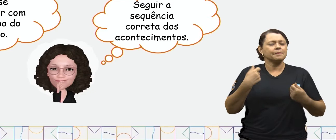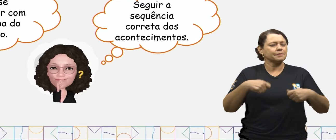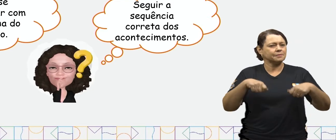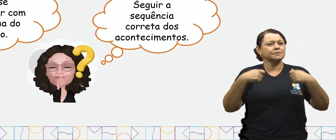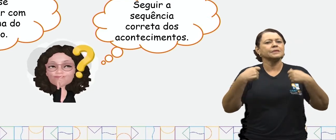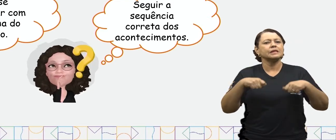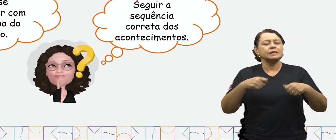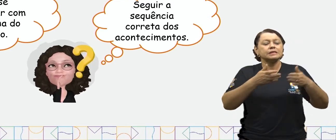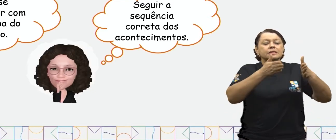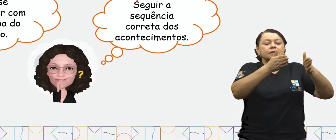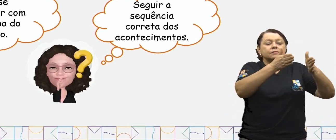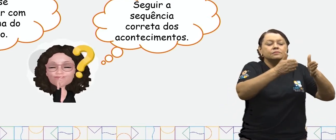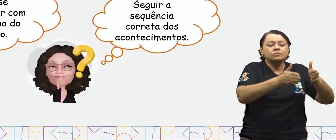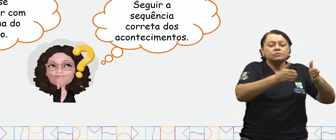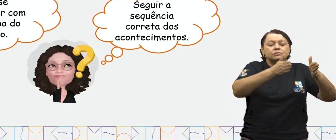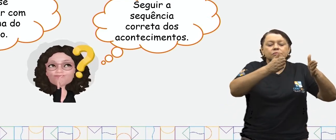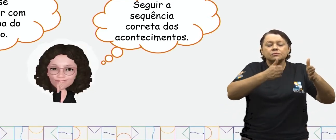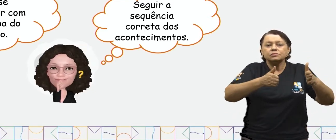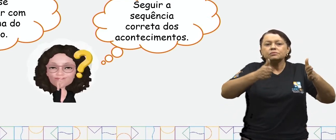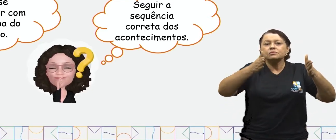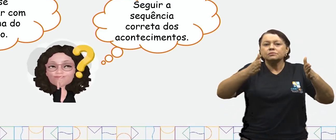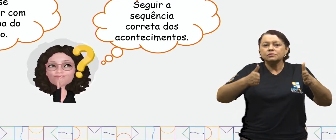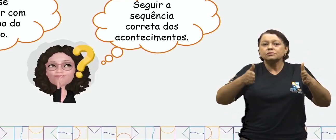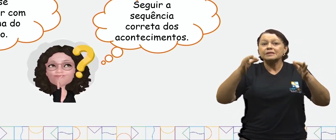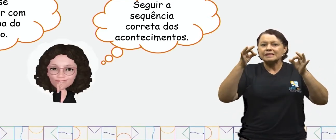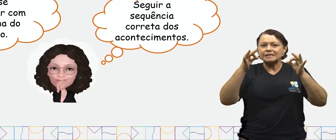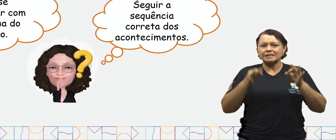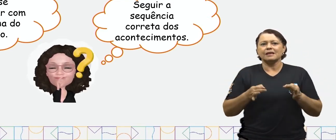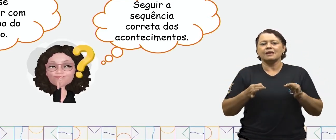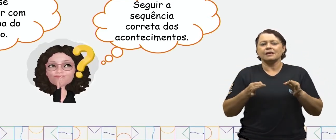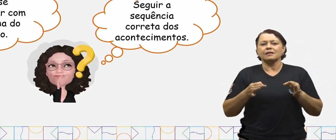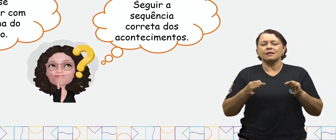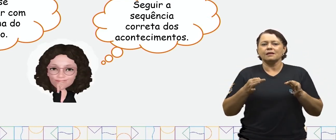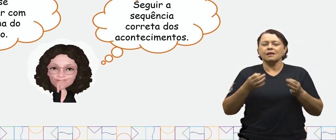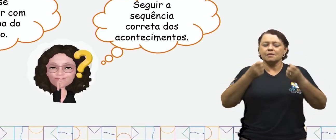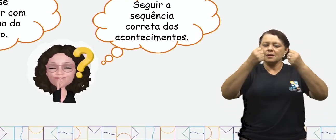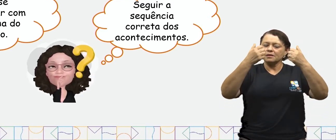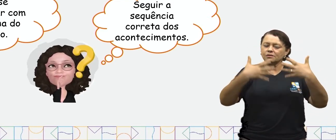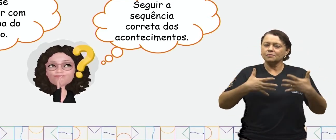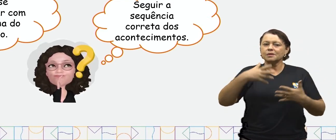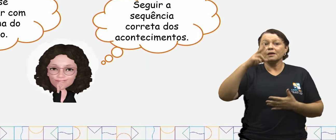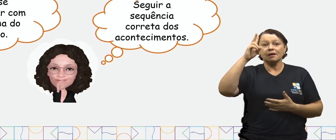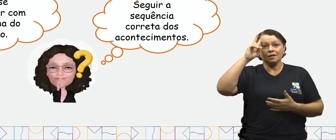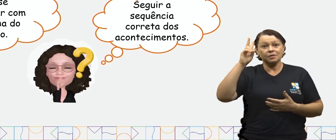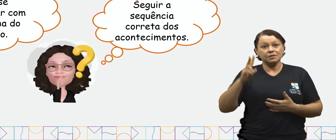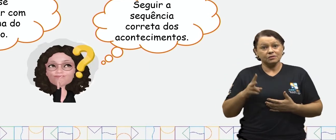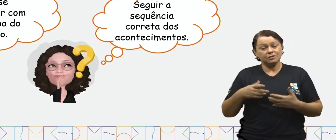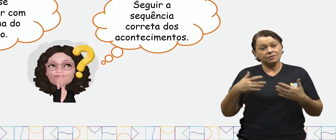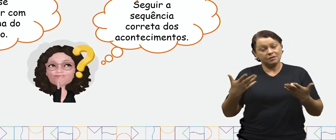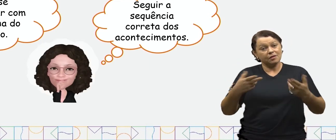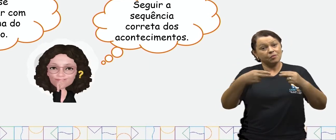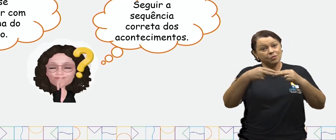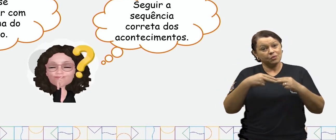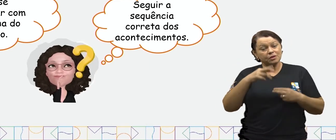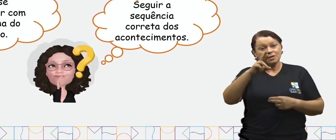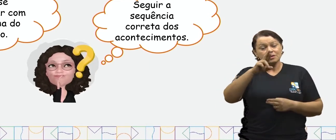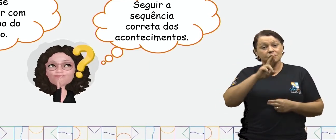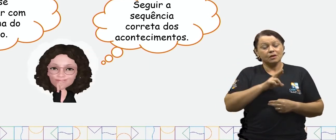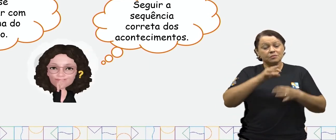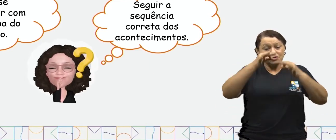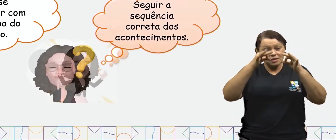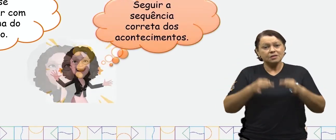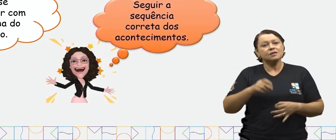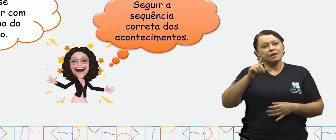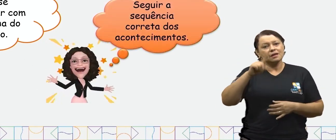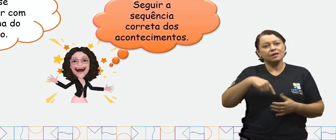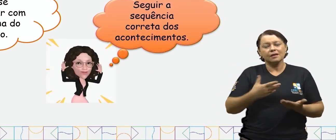dentre elas estava a necessidade de seguirmos uma ordem para poder contarmos a história.